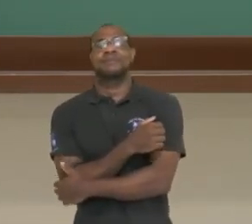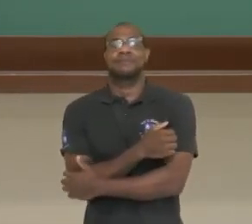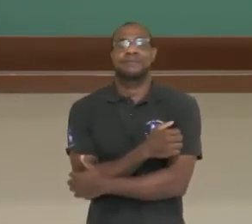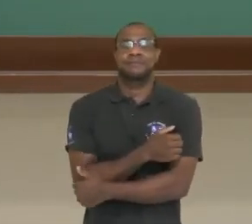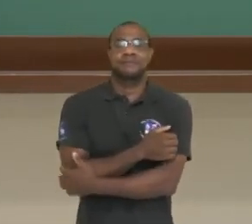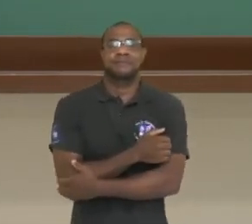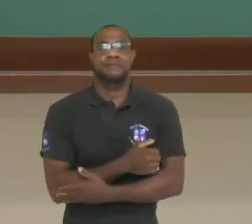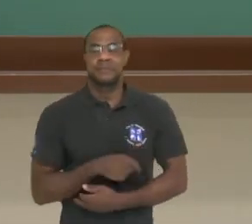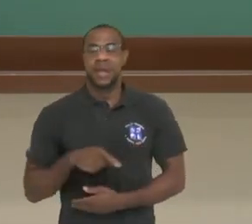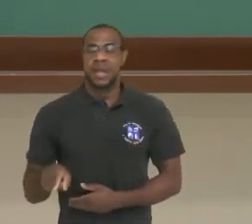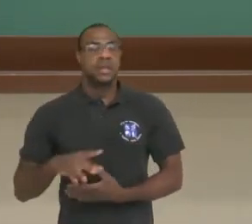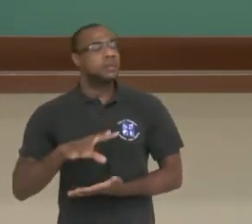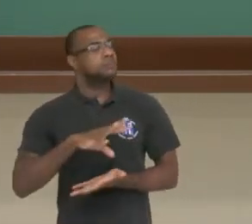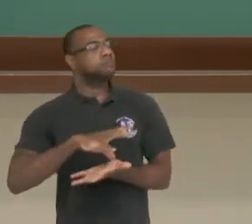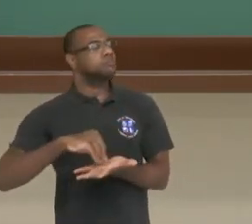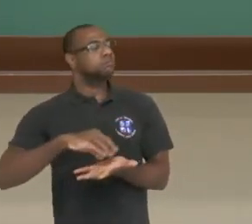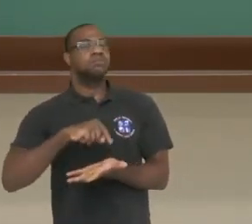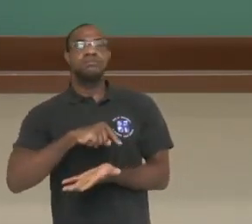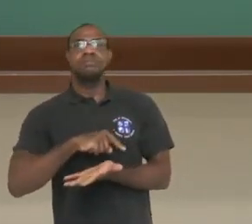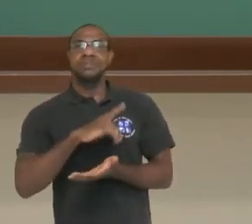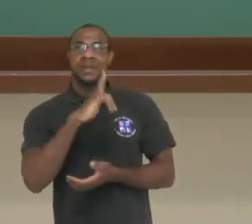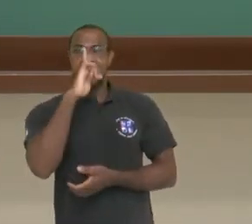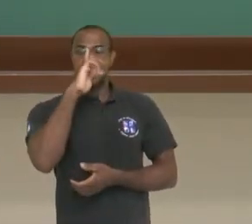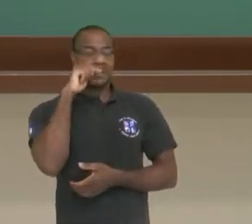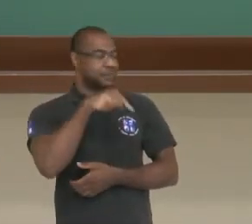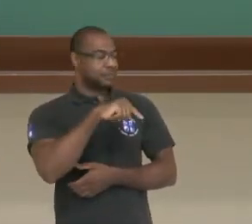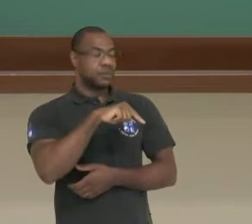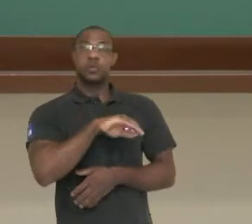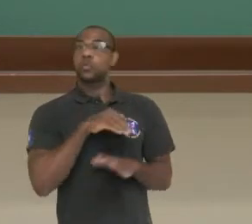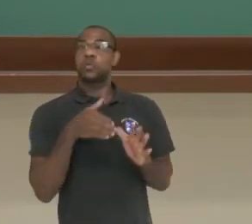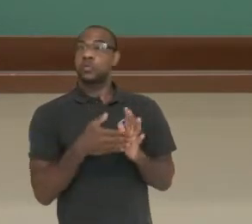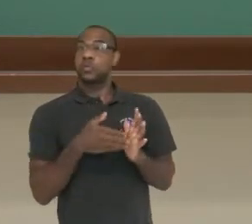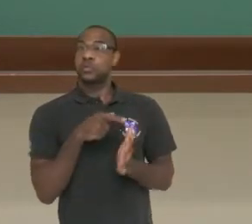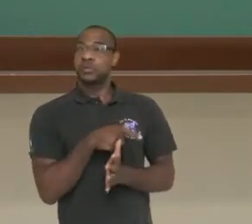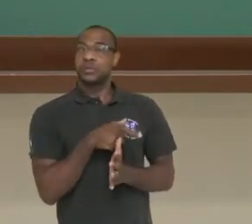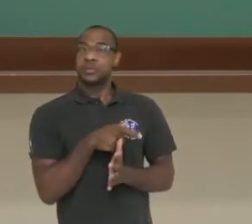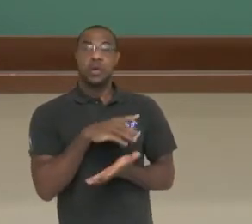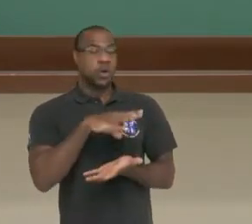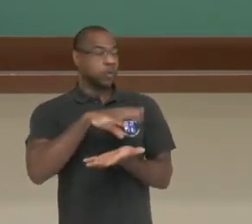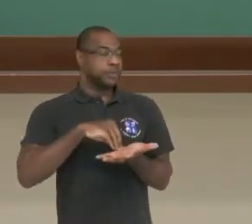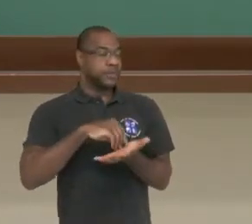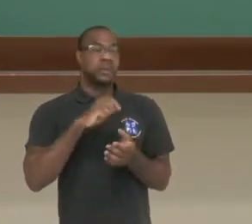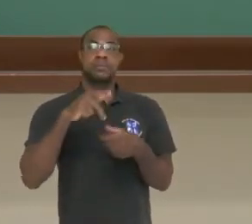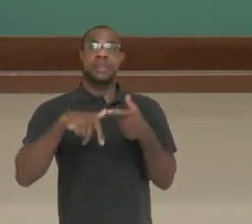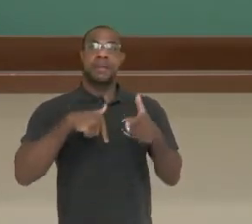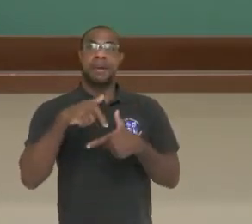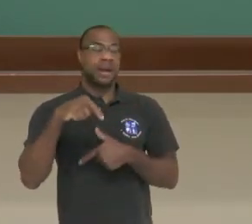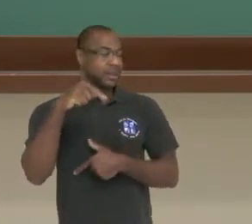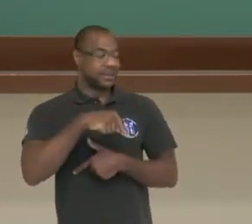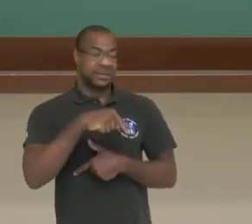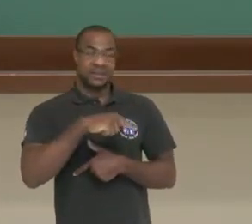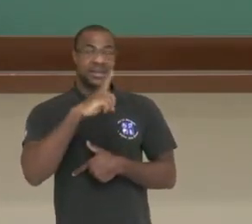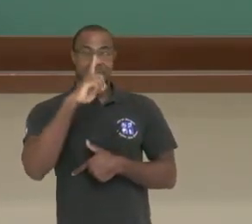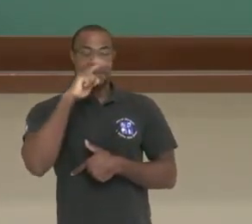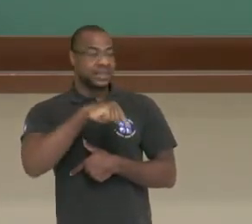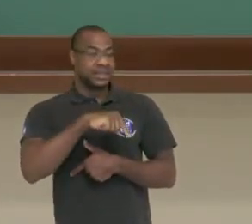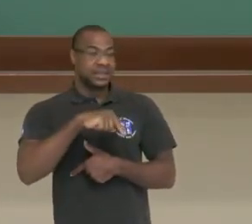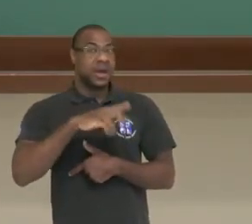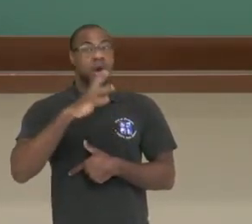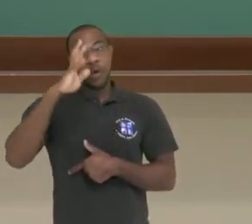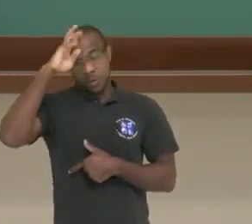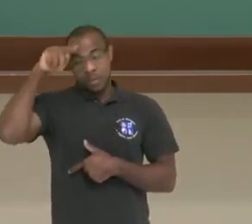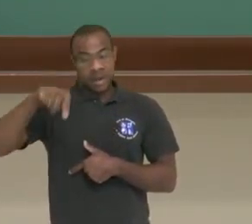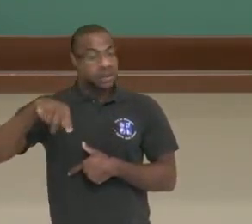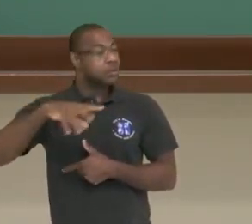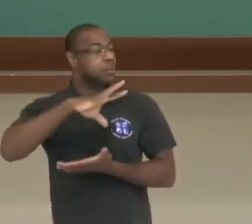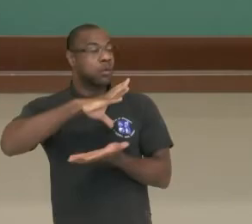em copiar, eles copiavam estátuas, copiavam obras de arte grega, graças a elas que muito da Grécia